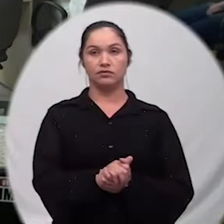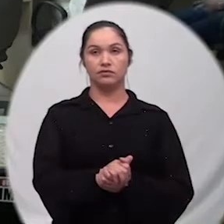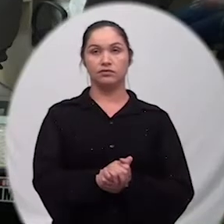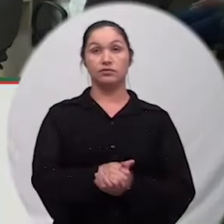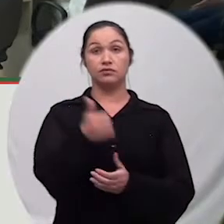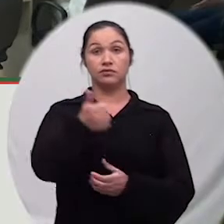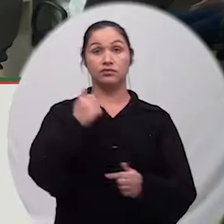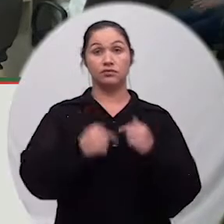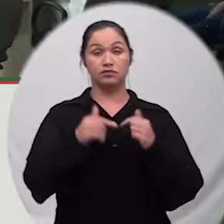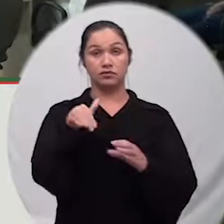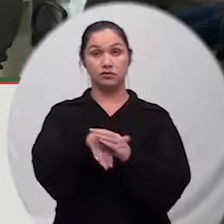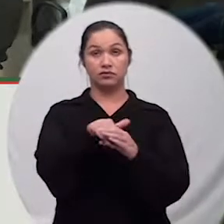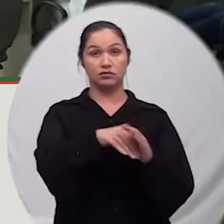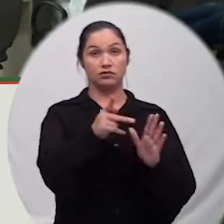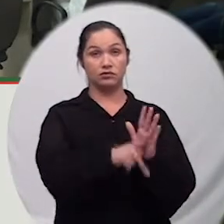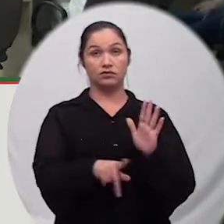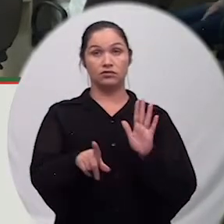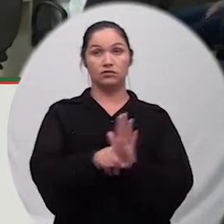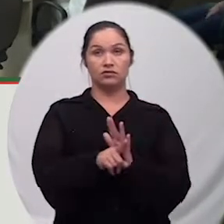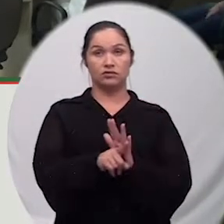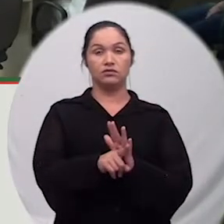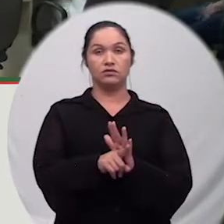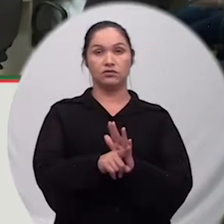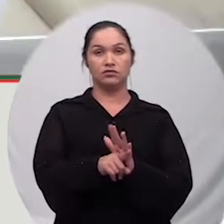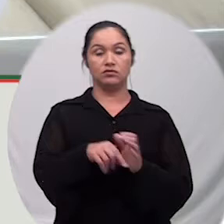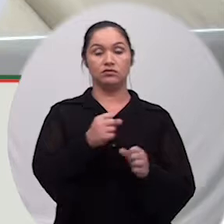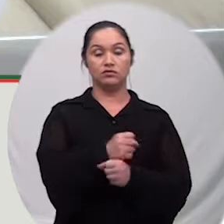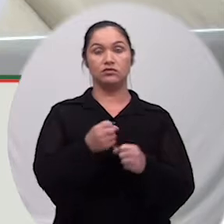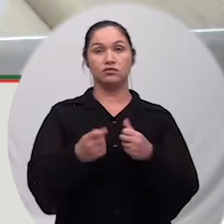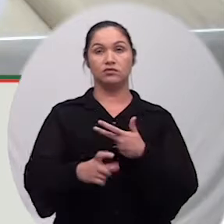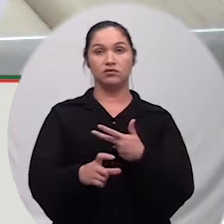Em primeira discussão e votação, projeto de lei complementar do